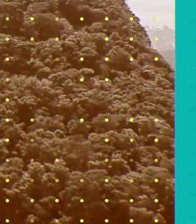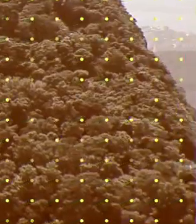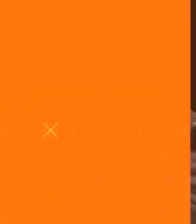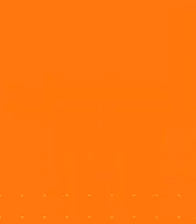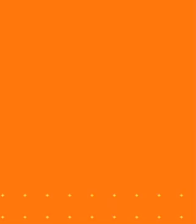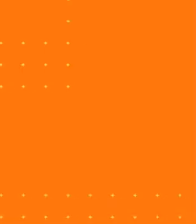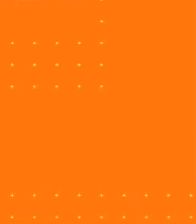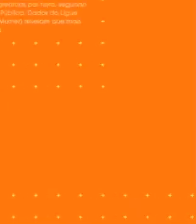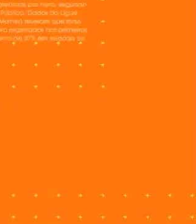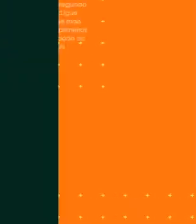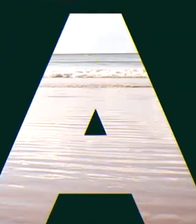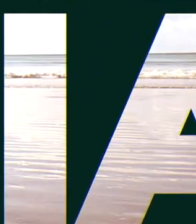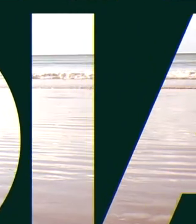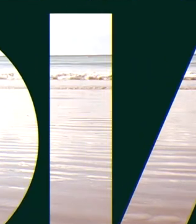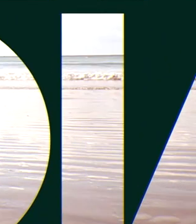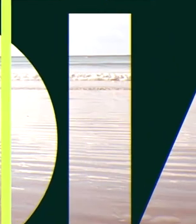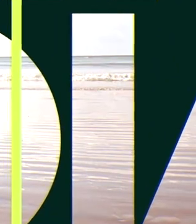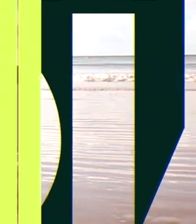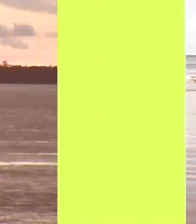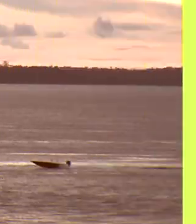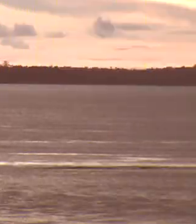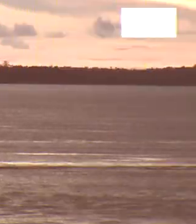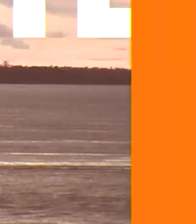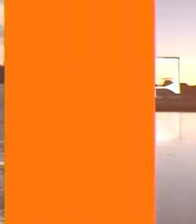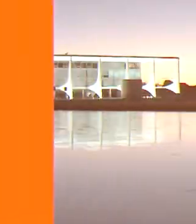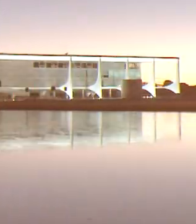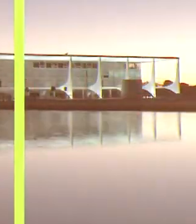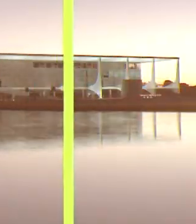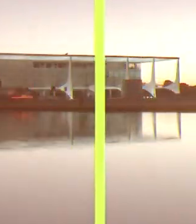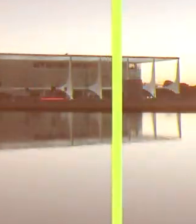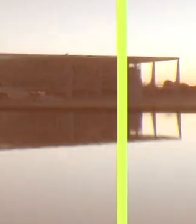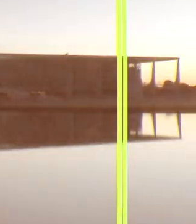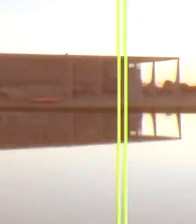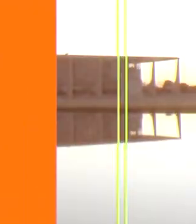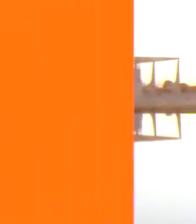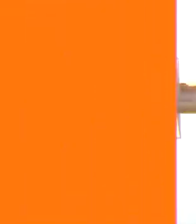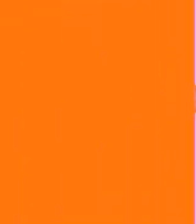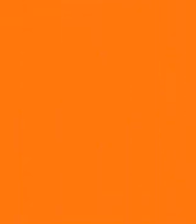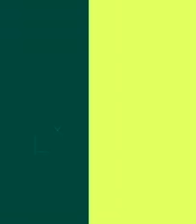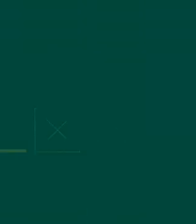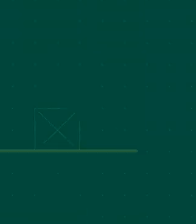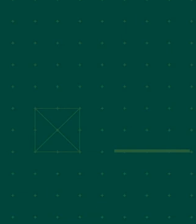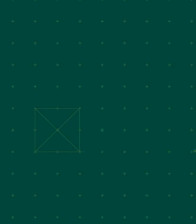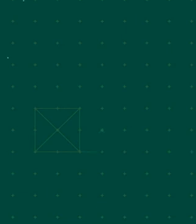E aí E aí